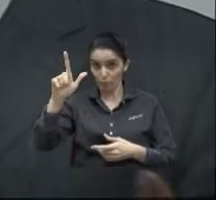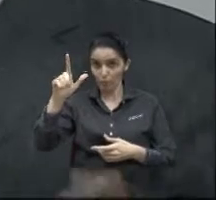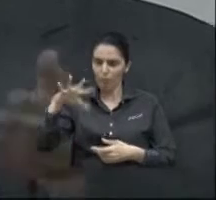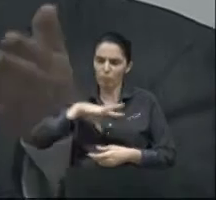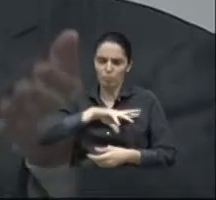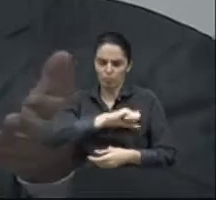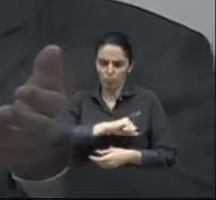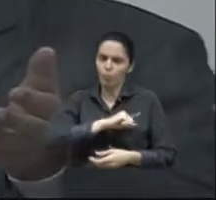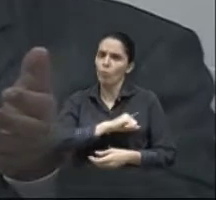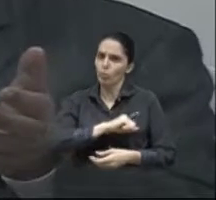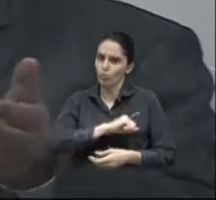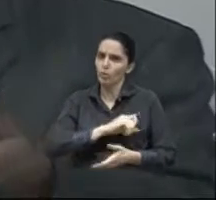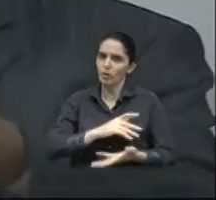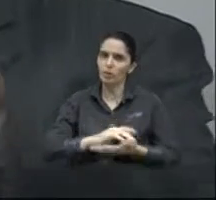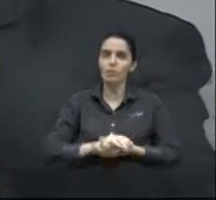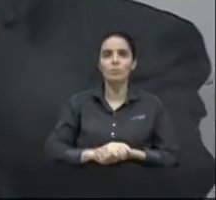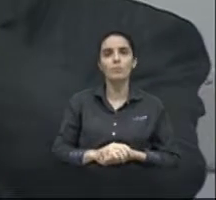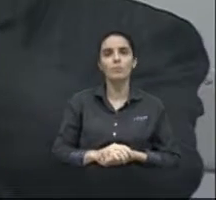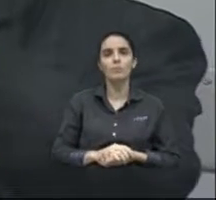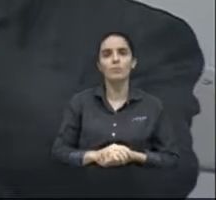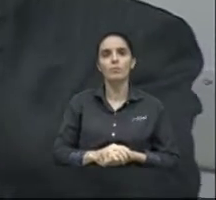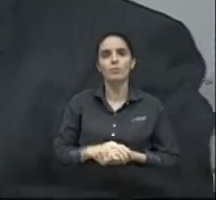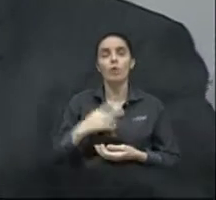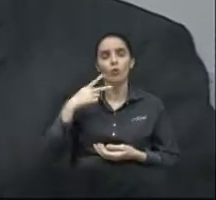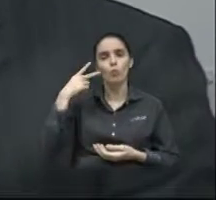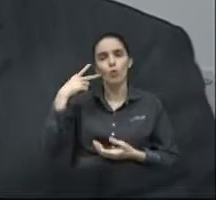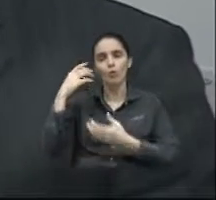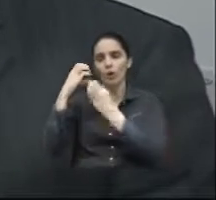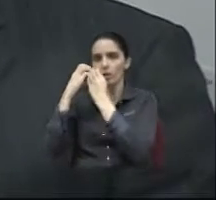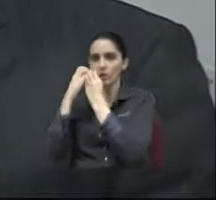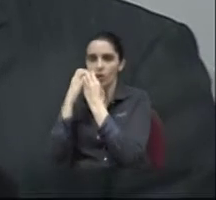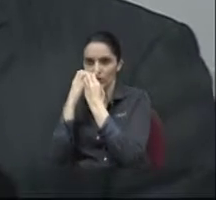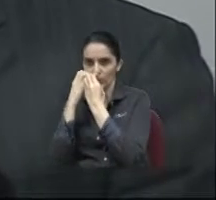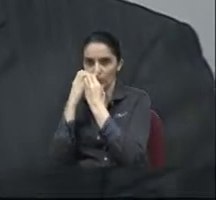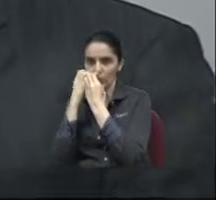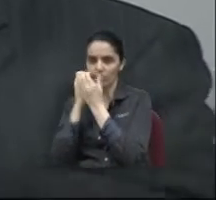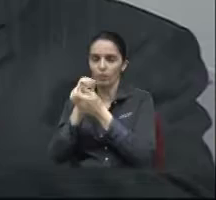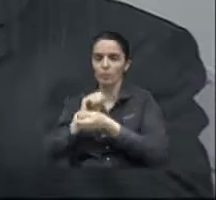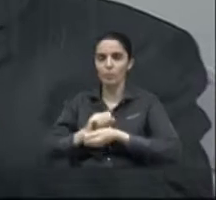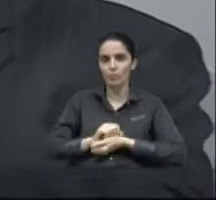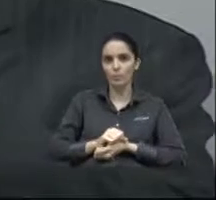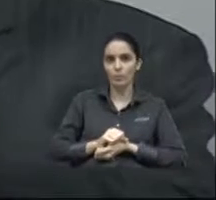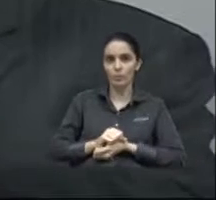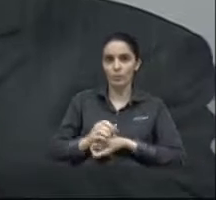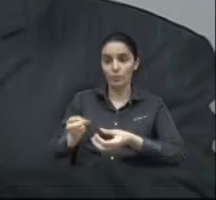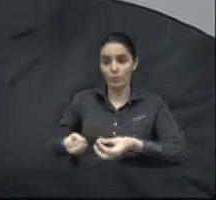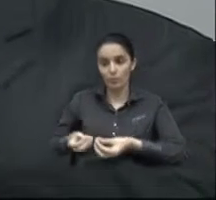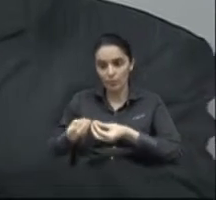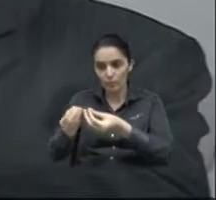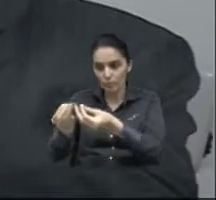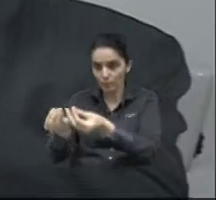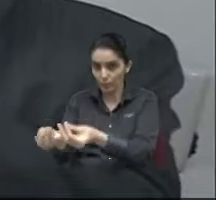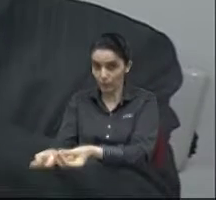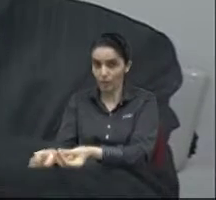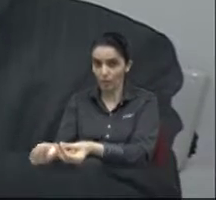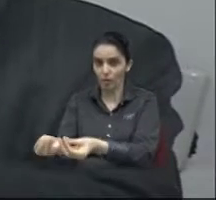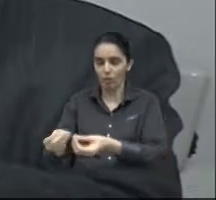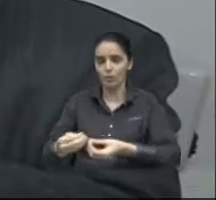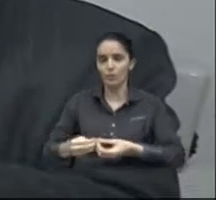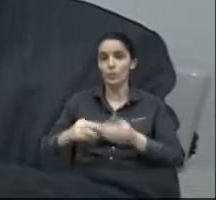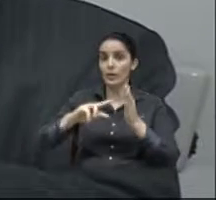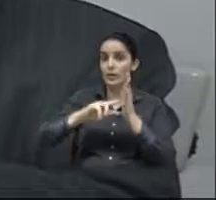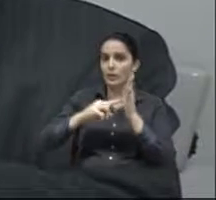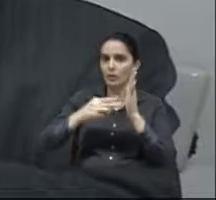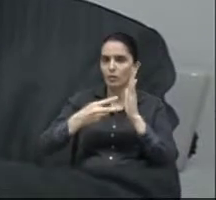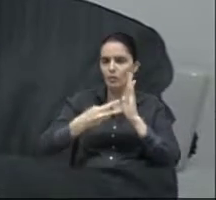tem o privilégio, Mir, de poder retribuir tudo aquilo, professor, que o senhor fez para a cidade